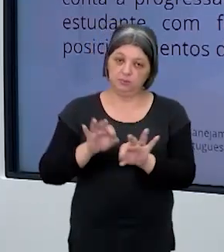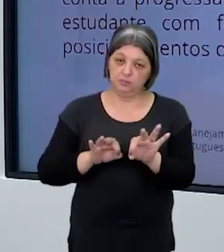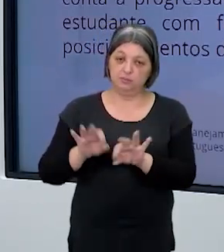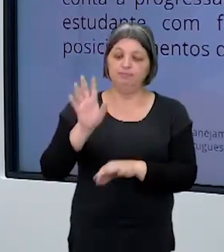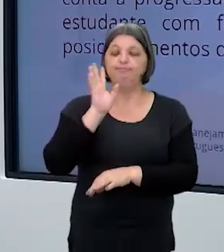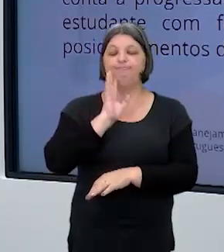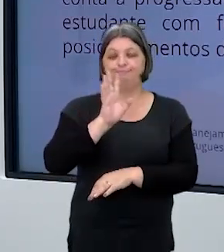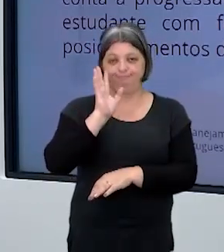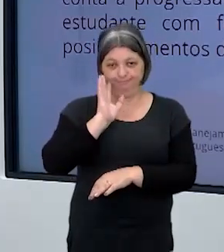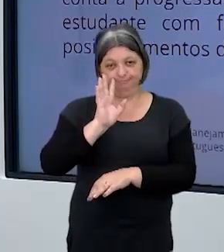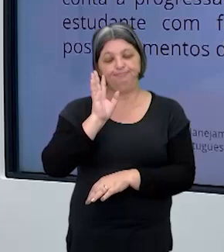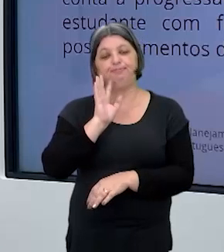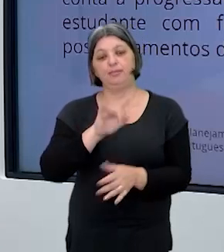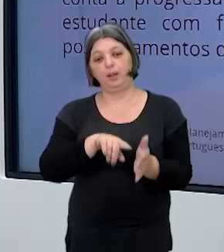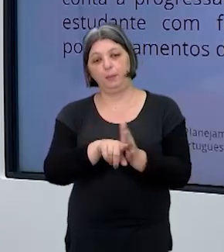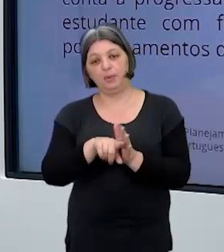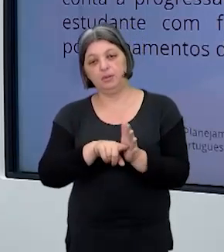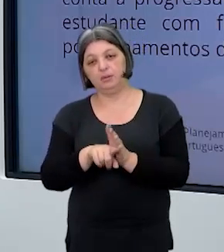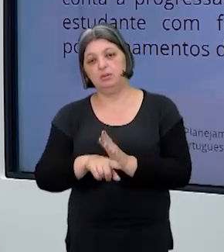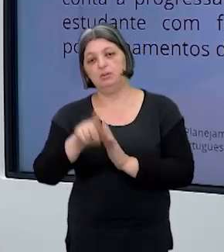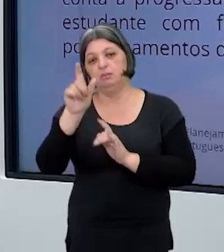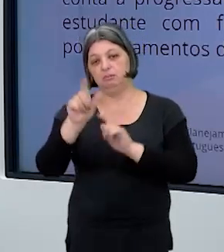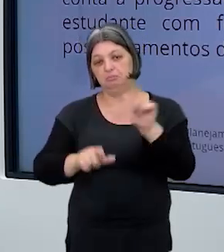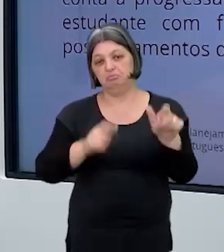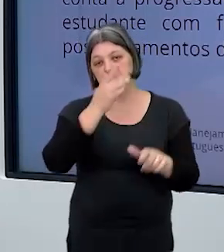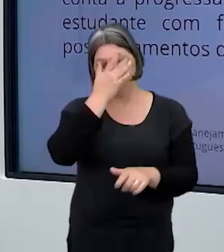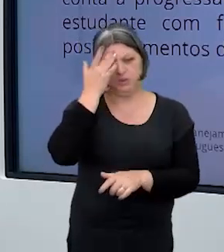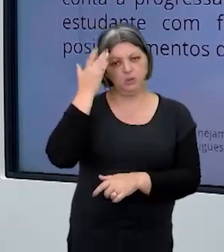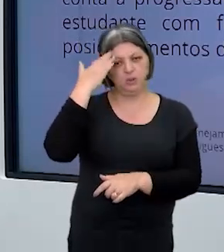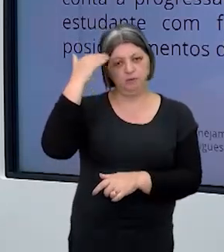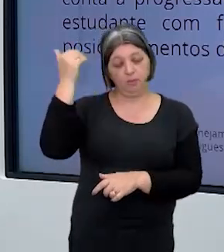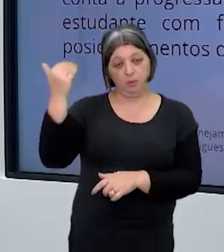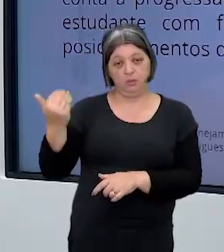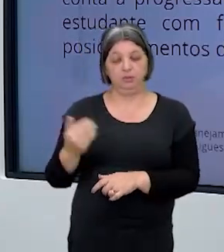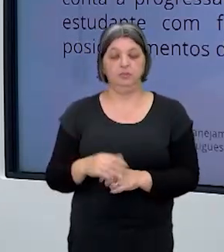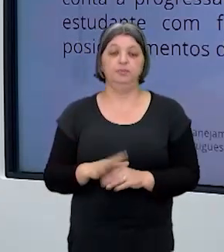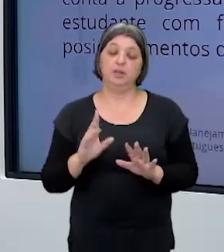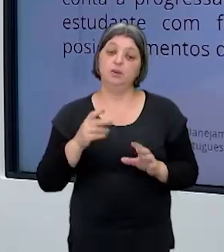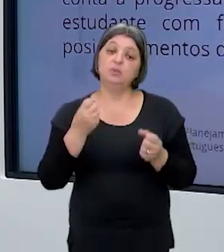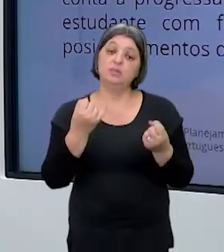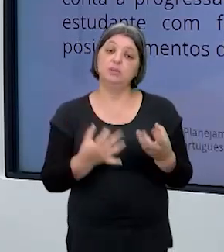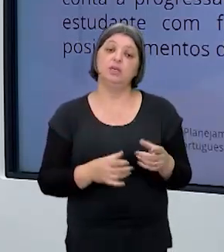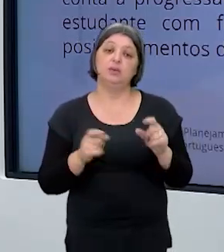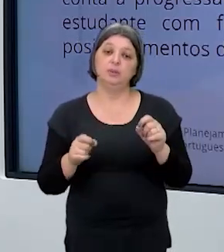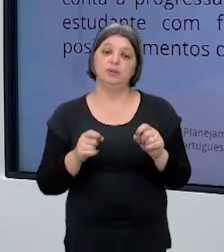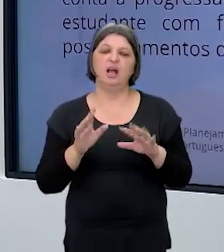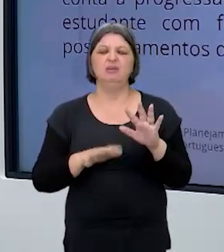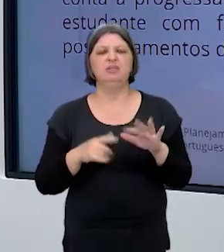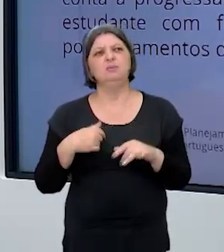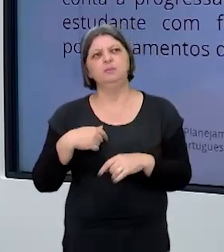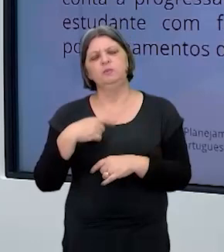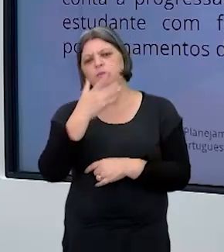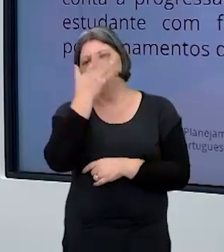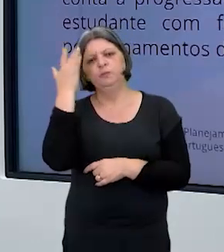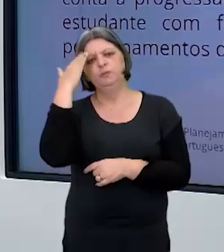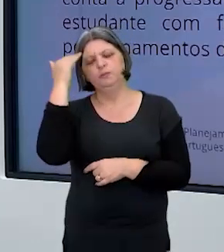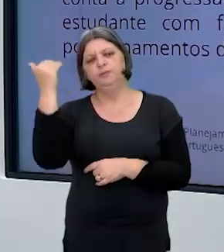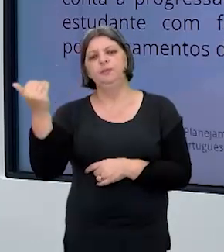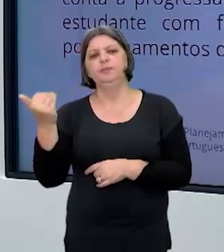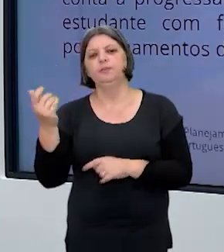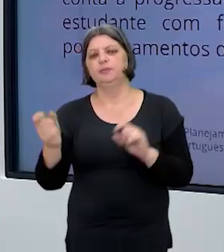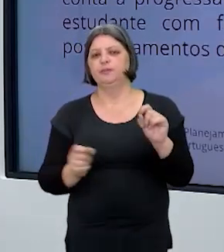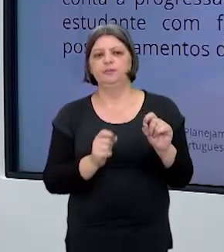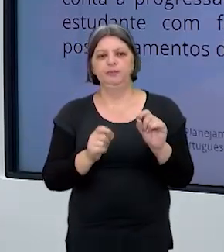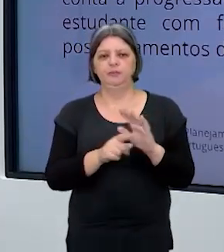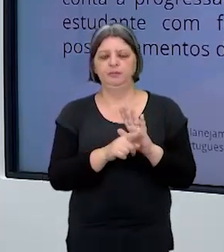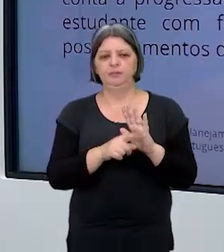bem legal, pesquisando aí pessoas renomadas. Eu reforcei com eles que a gente fala assim, pessoas renomadas, para intensificar